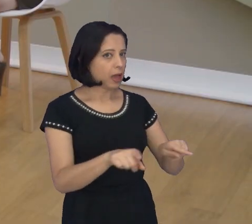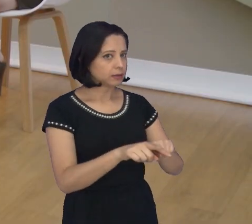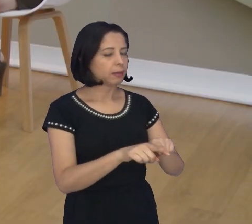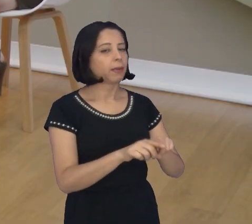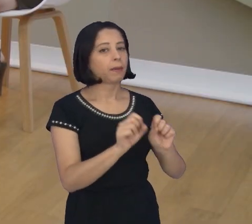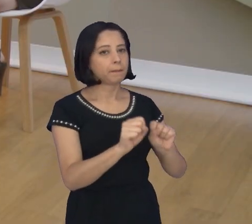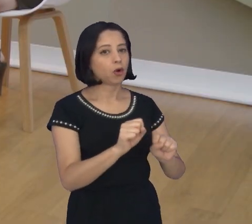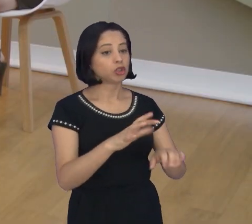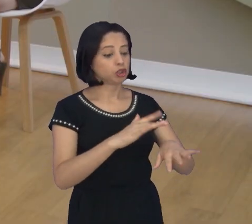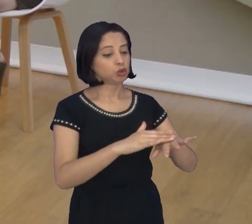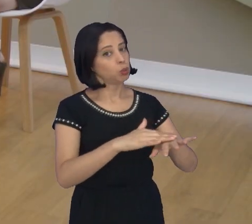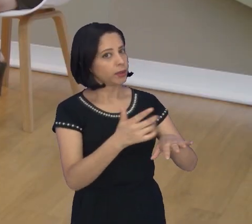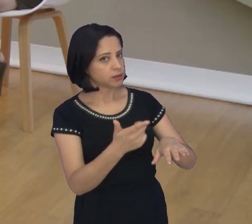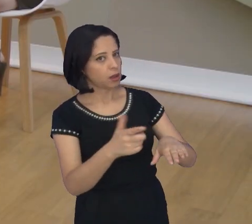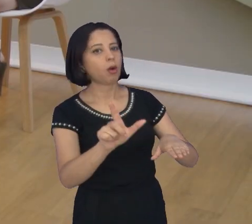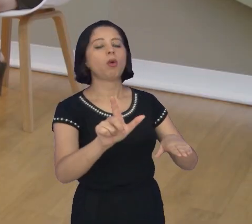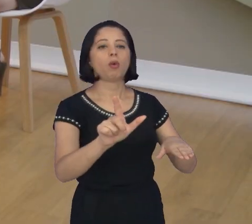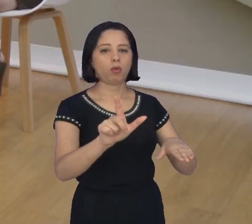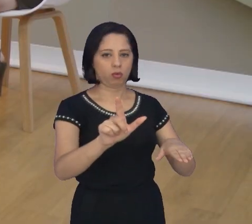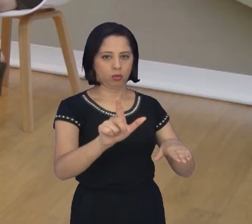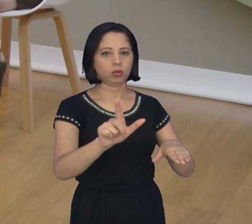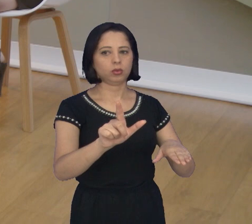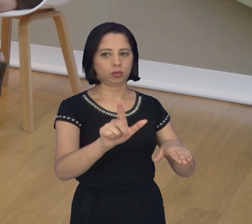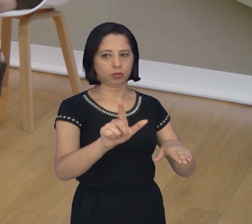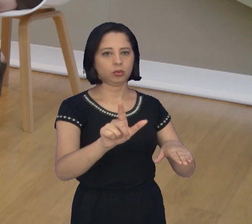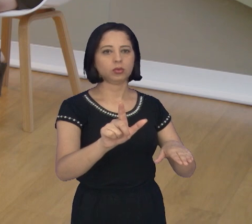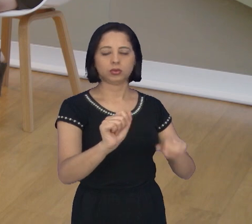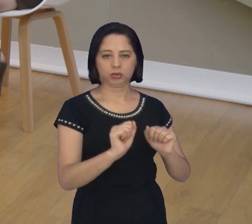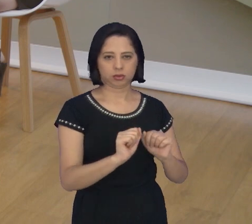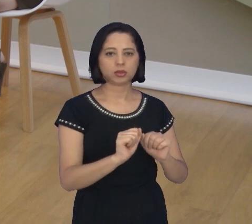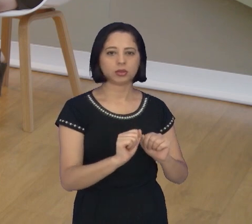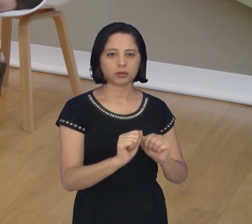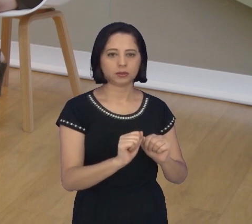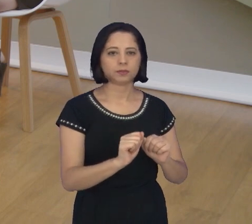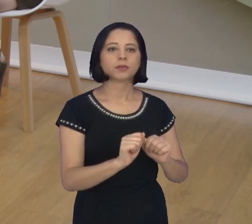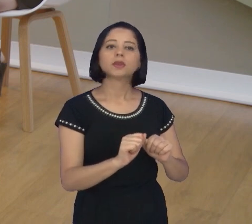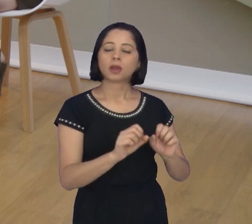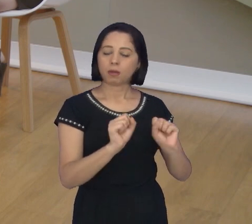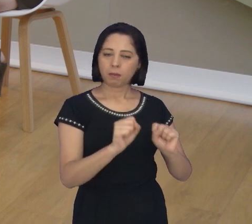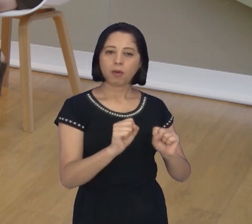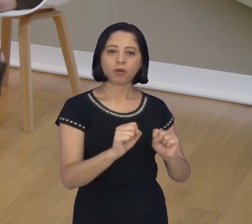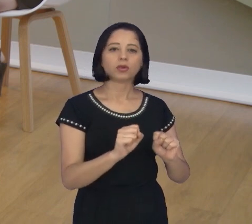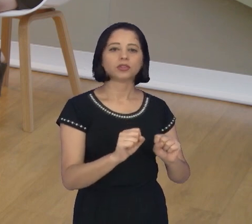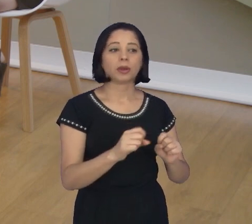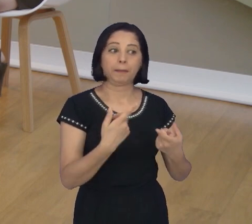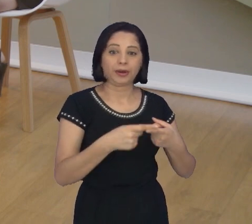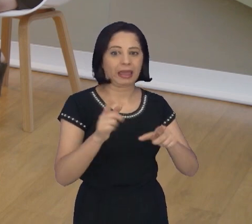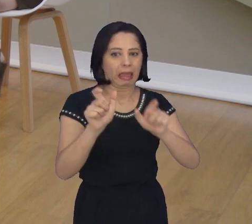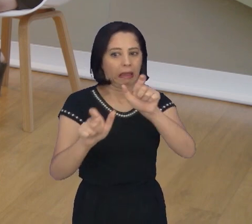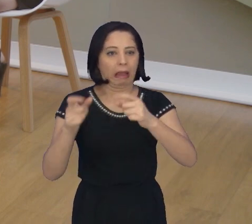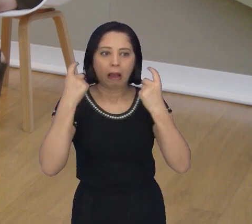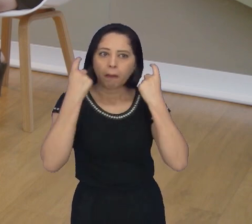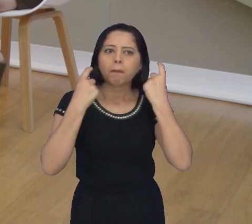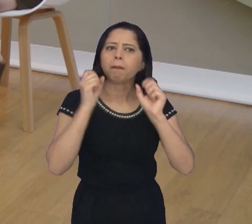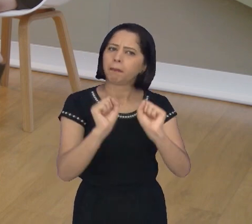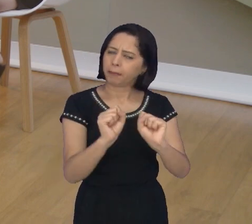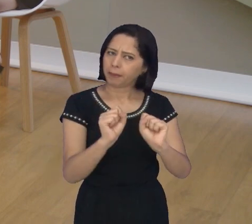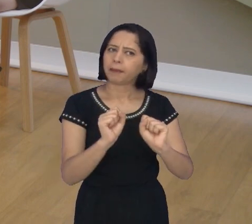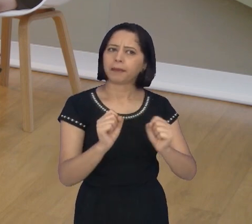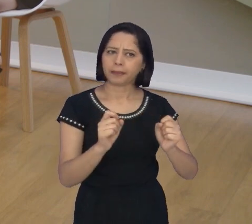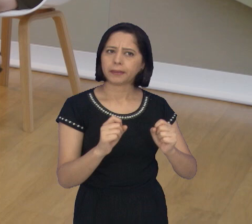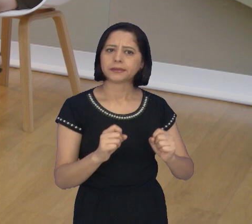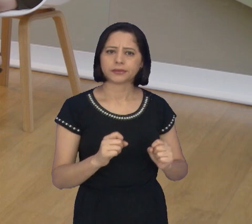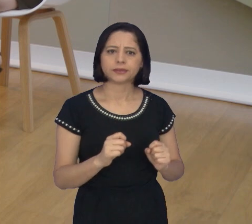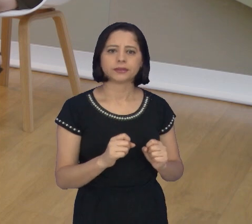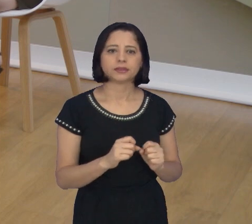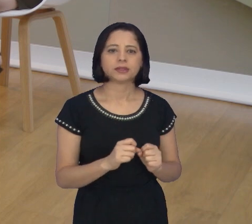Não quer dizer que esses sintomas são câncer, né? É um sintoma de um câncer, para não preocupar as mulheres. Sim, podem ser outras doenças também. Sim, que